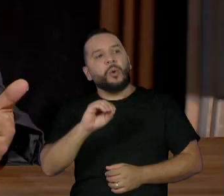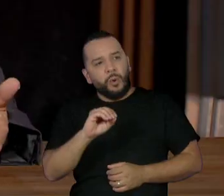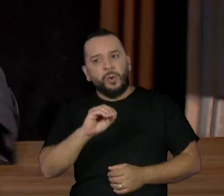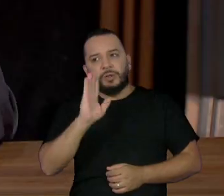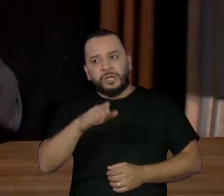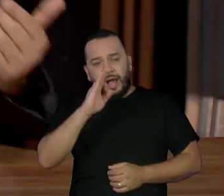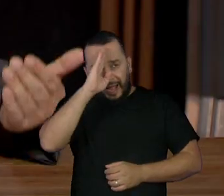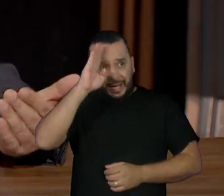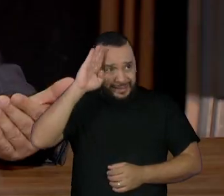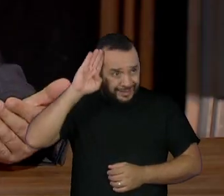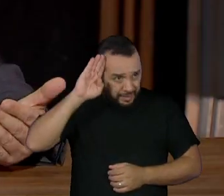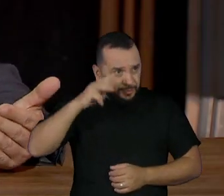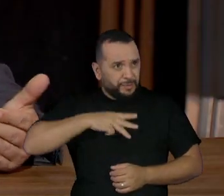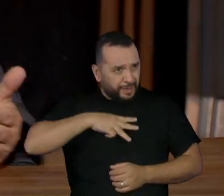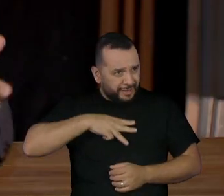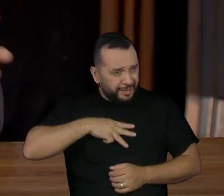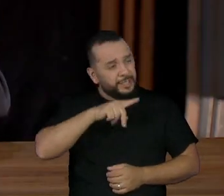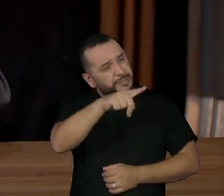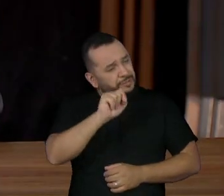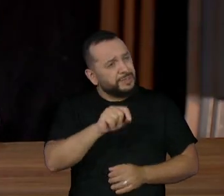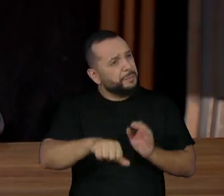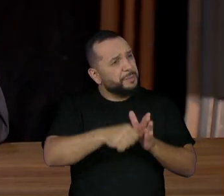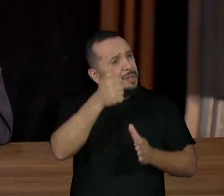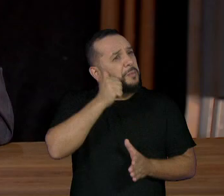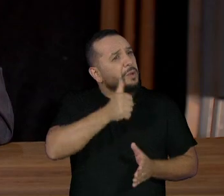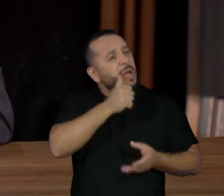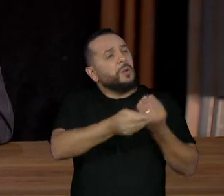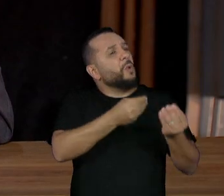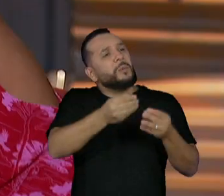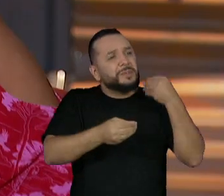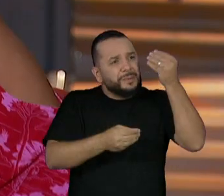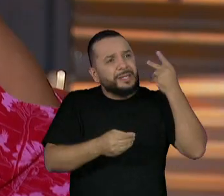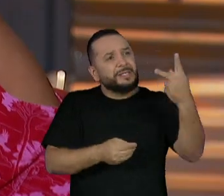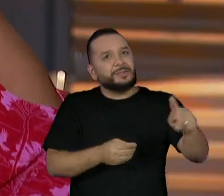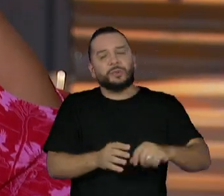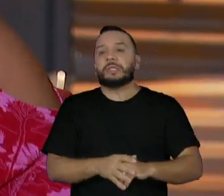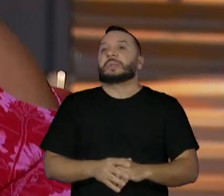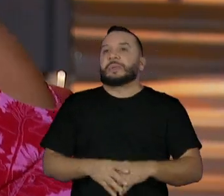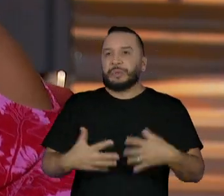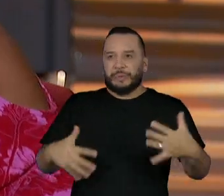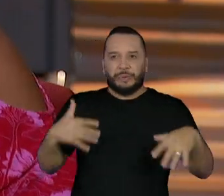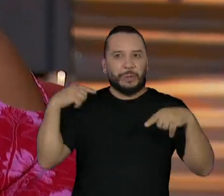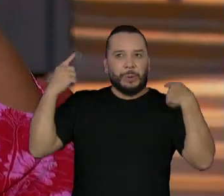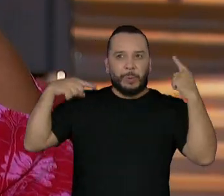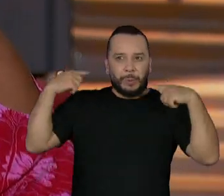tradicional, clássica, inclusive. Como é que foi essa experiência? Foi uma loucura.